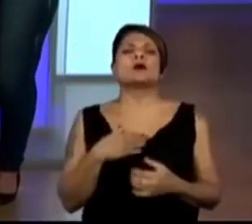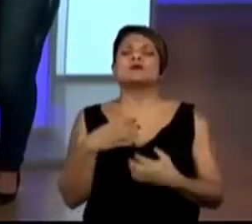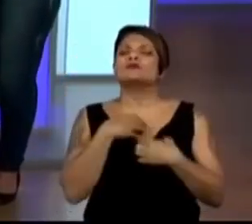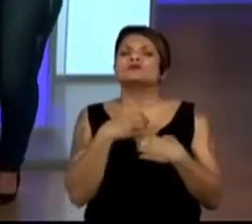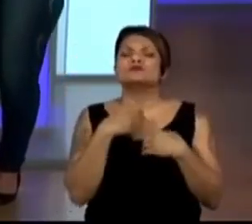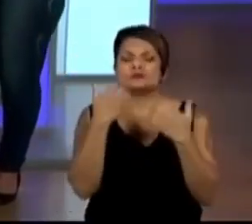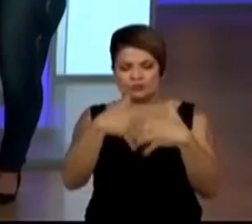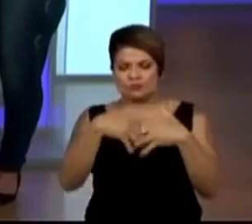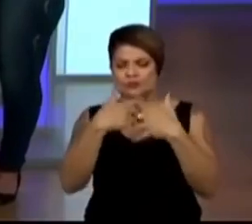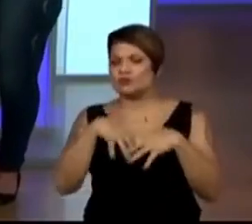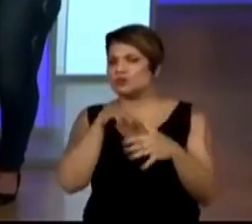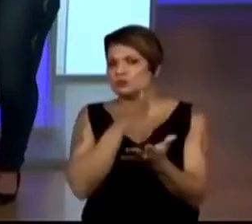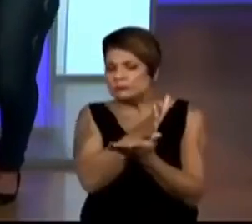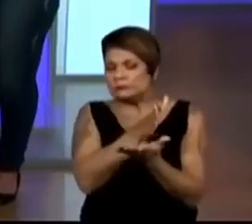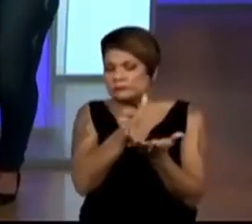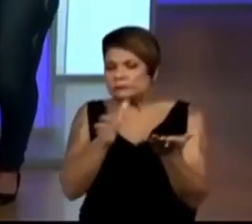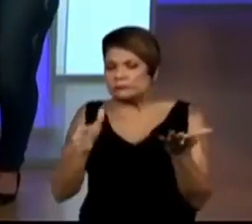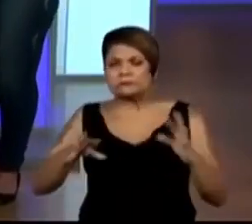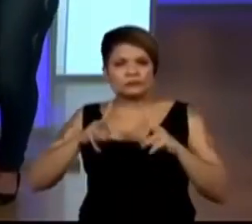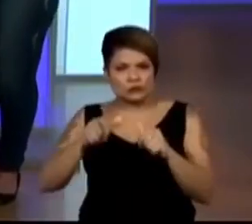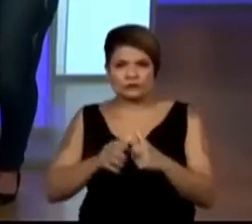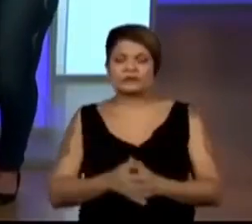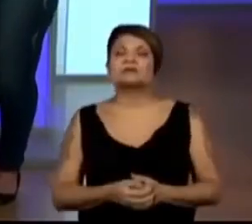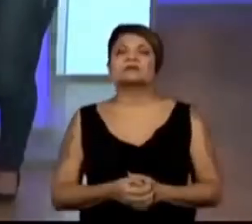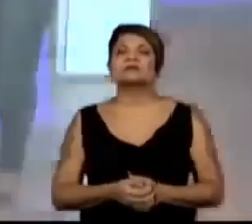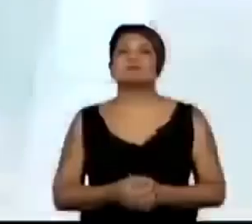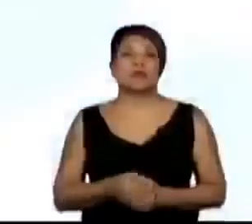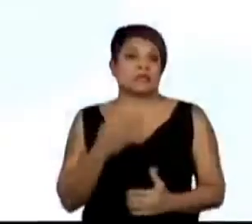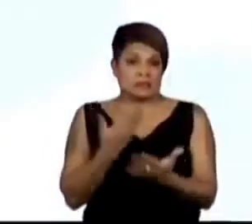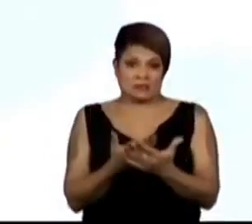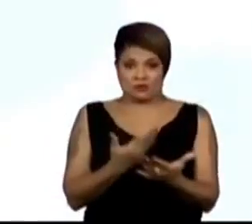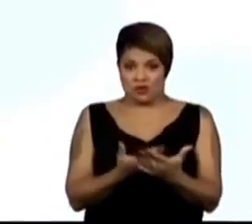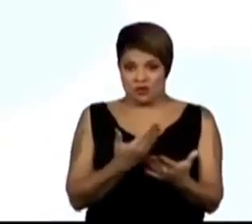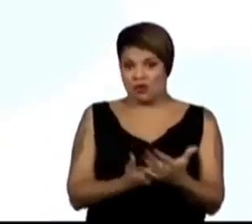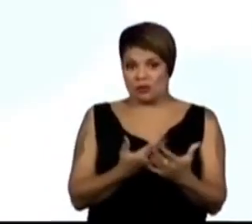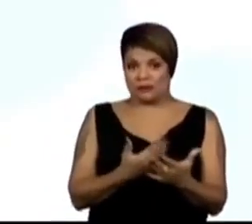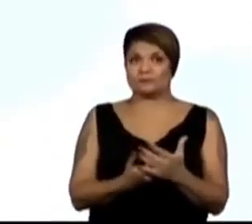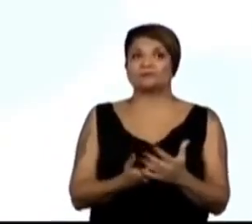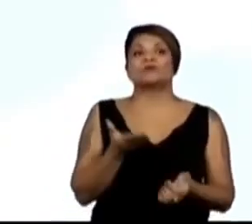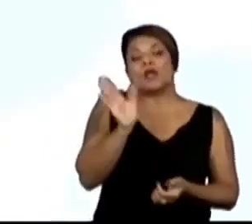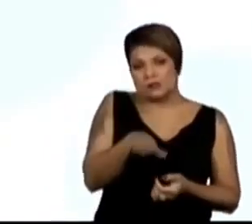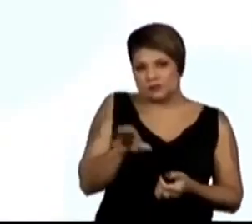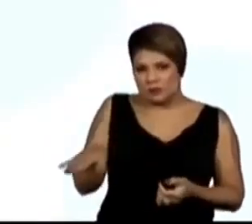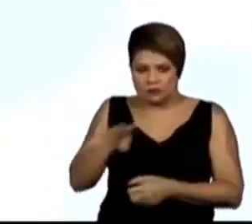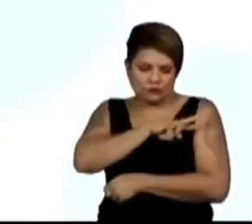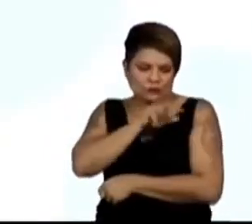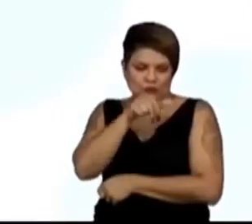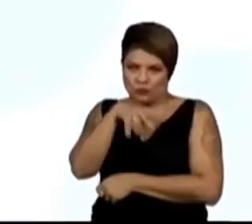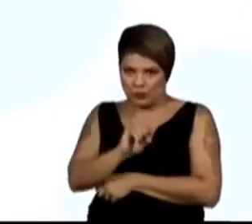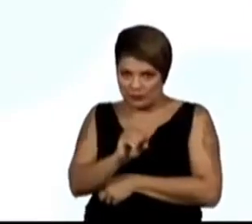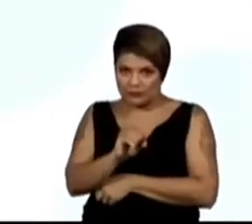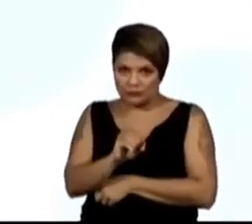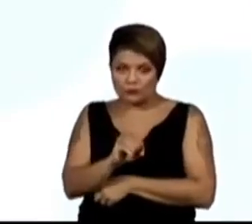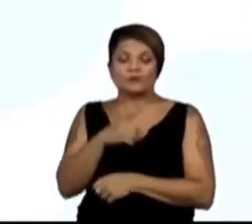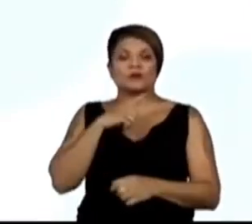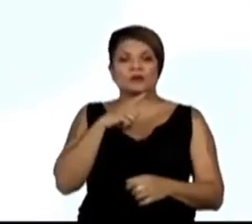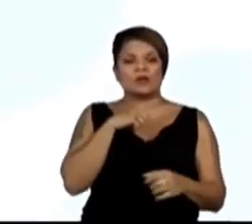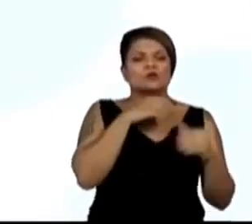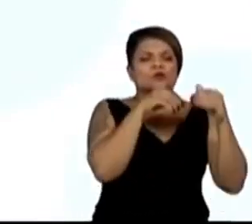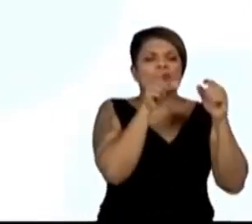todas as questões matemáticas. Na escola, os alunos do segundo ano estão